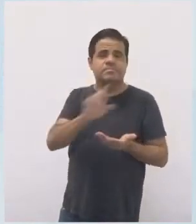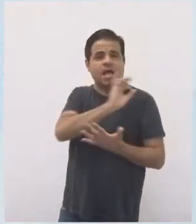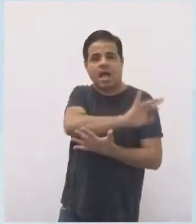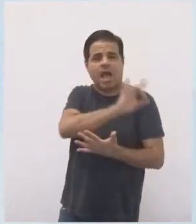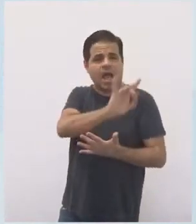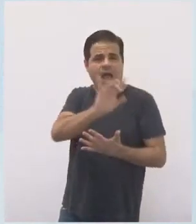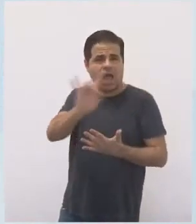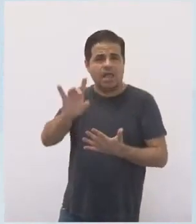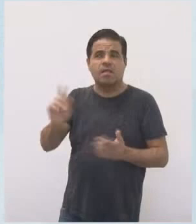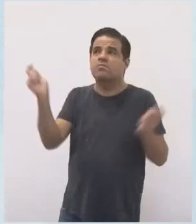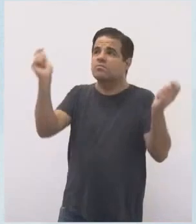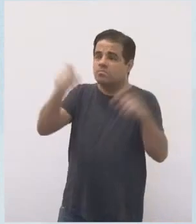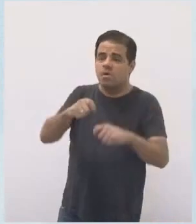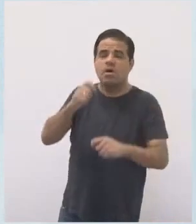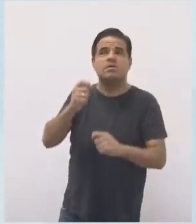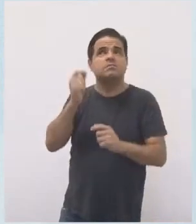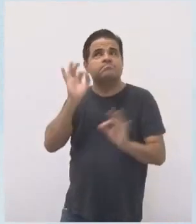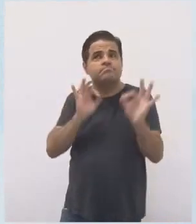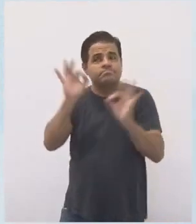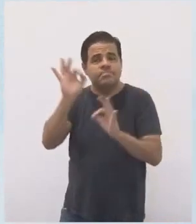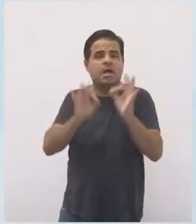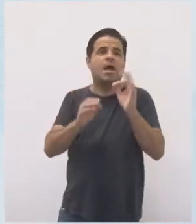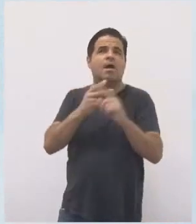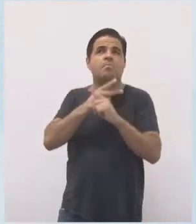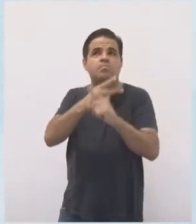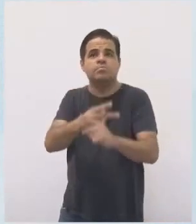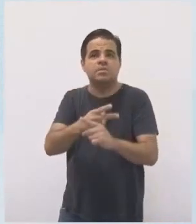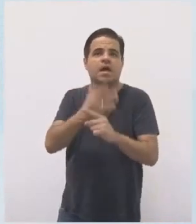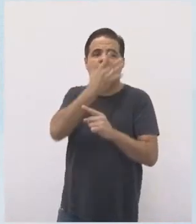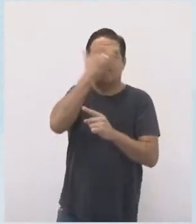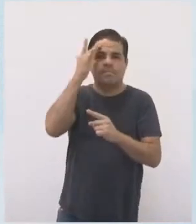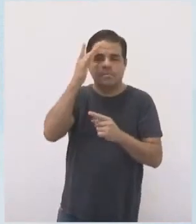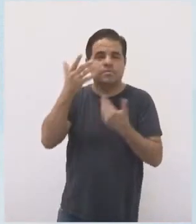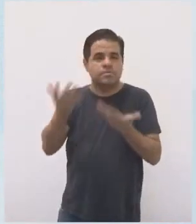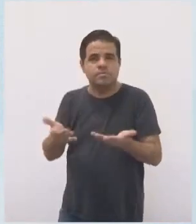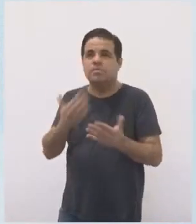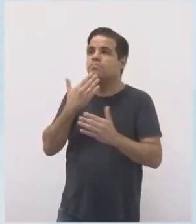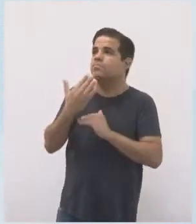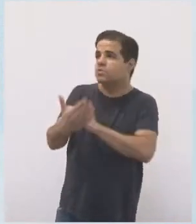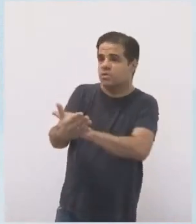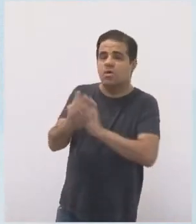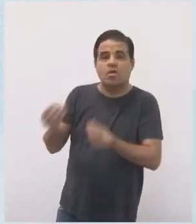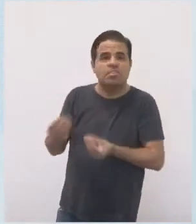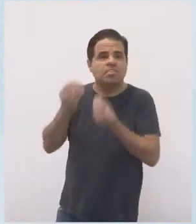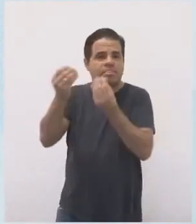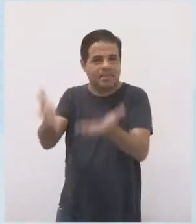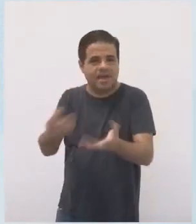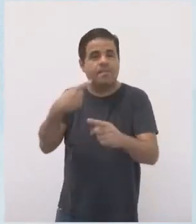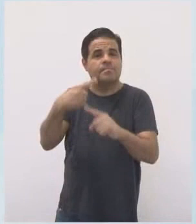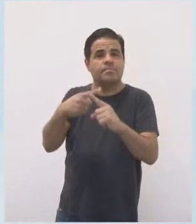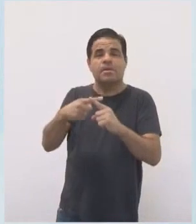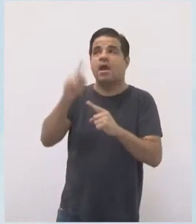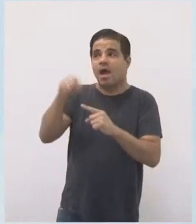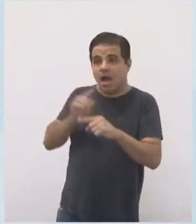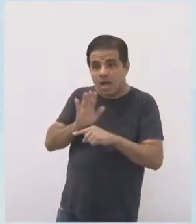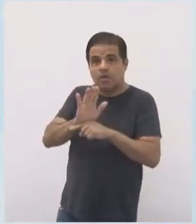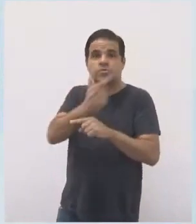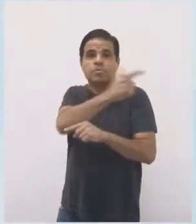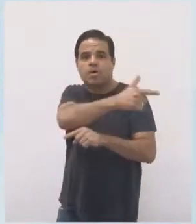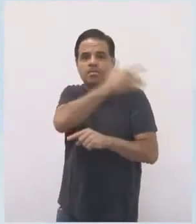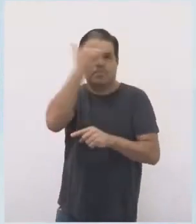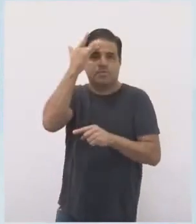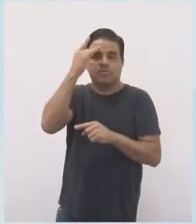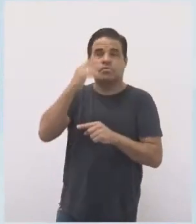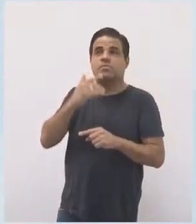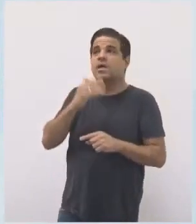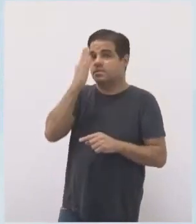cada um faça uma ação, né, busque alguém oferecendo ajuda, né? Porque faz com que o outro saiba que não